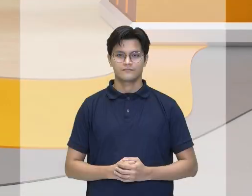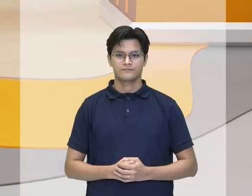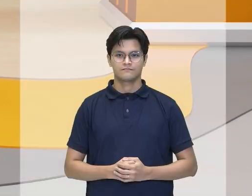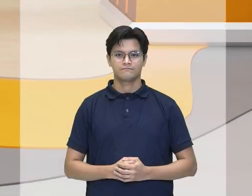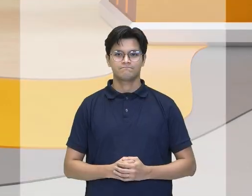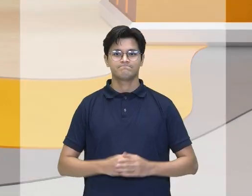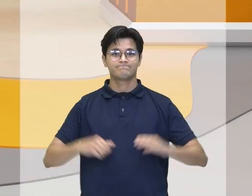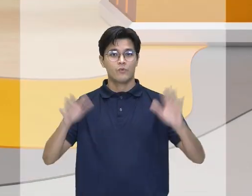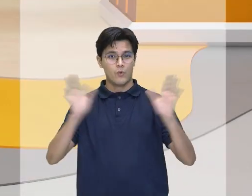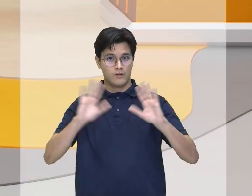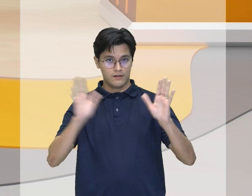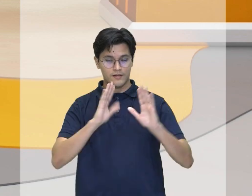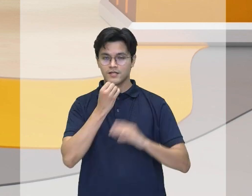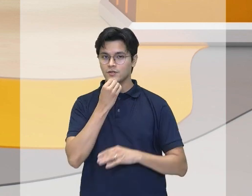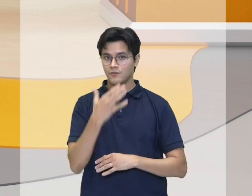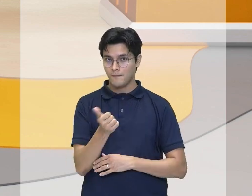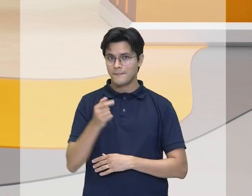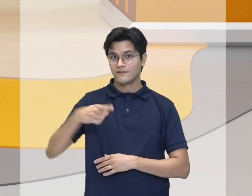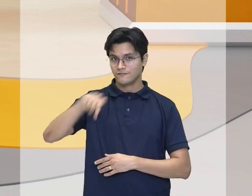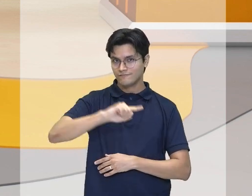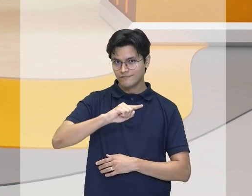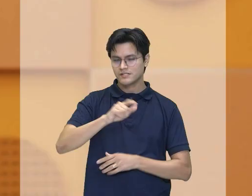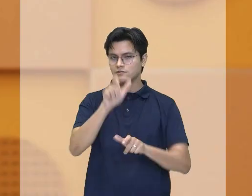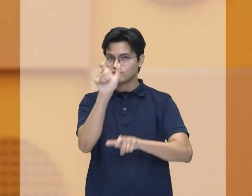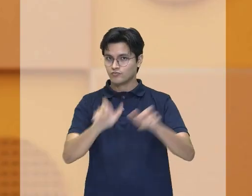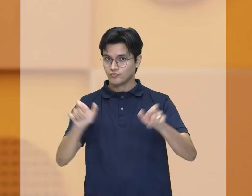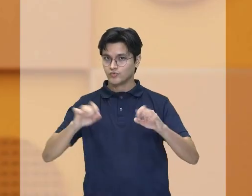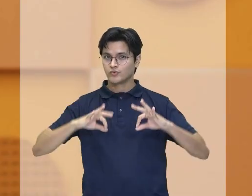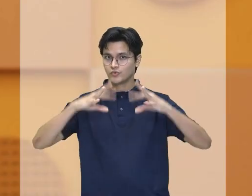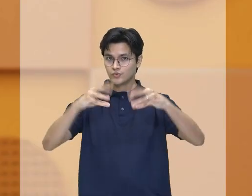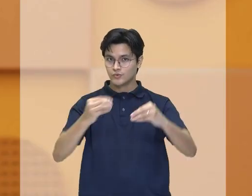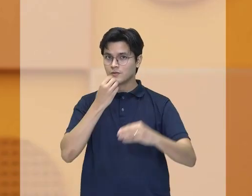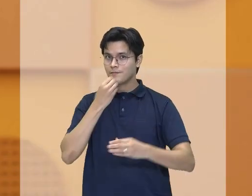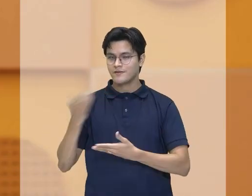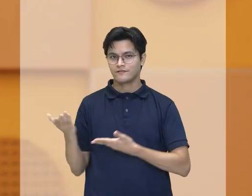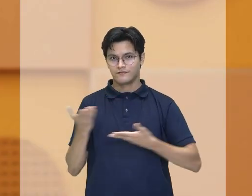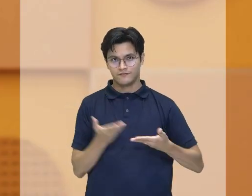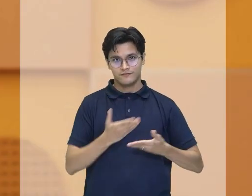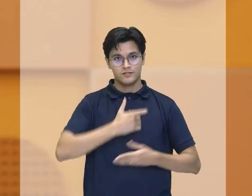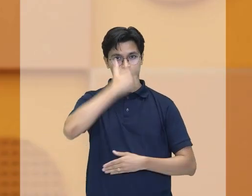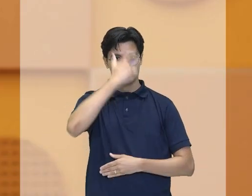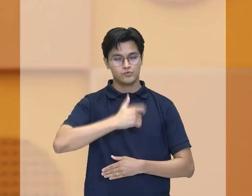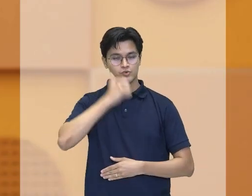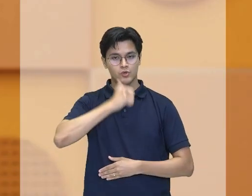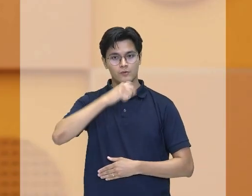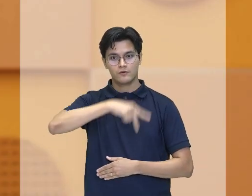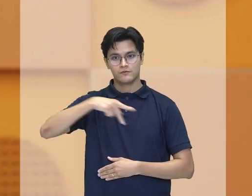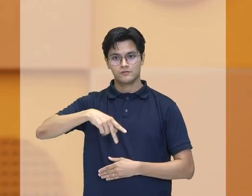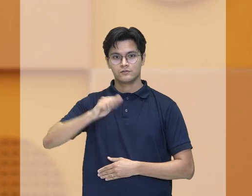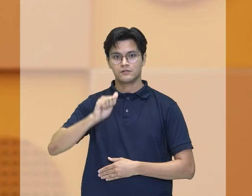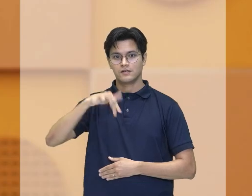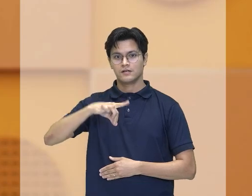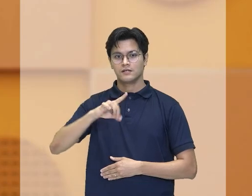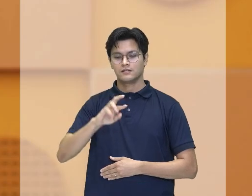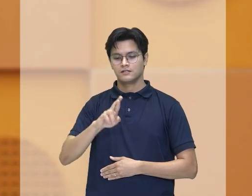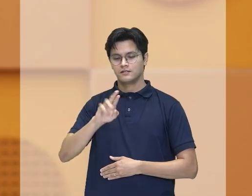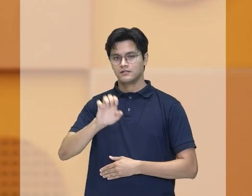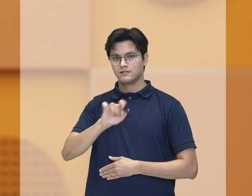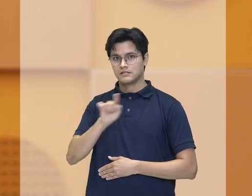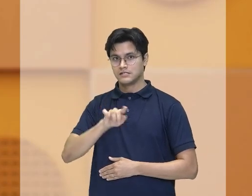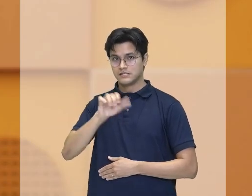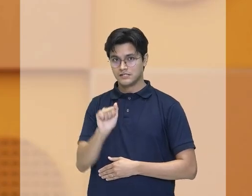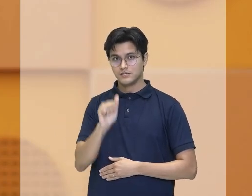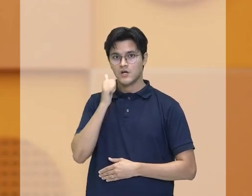Olá, tudo bem com vocês? Sejam todos bem-vindos. Sou a professora Andresa Xavier, professora do componente de